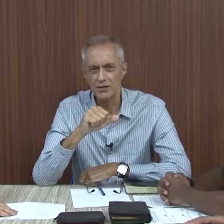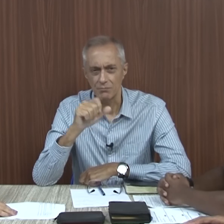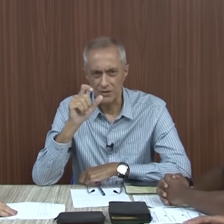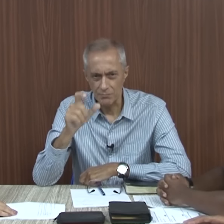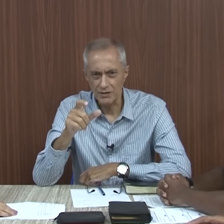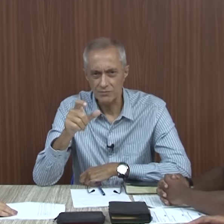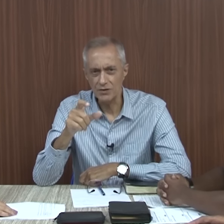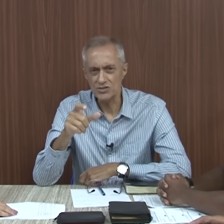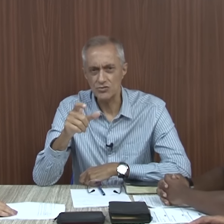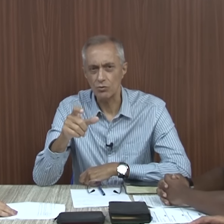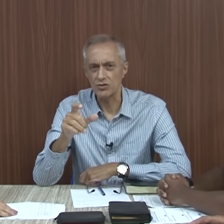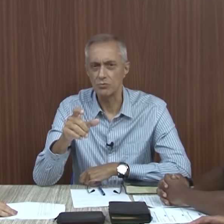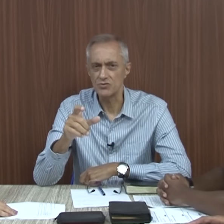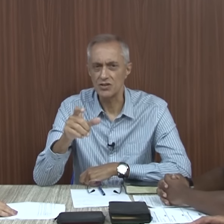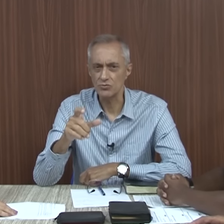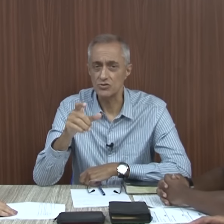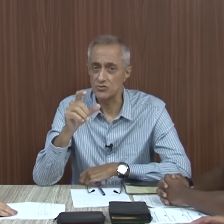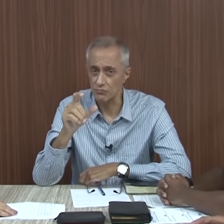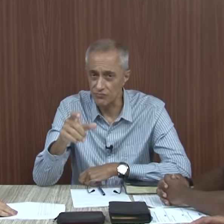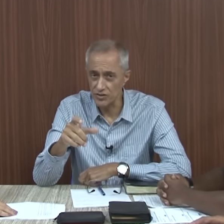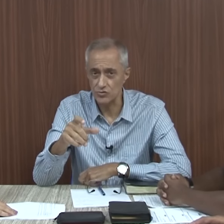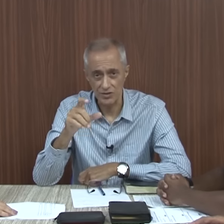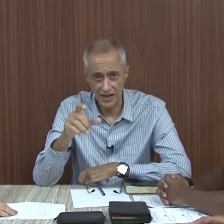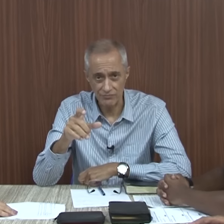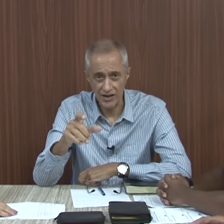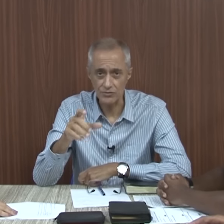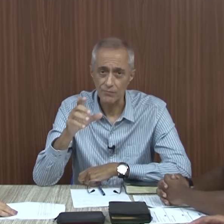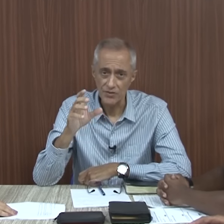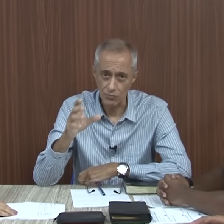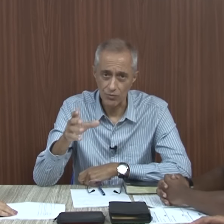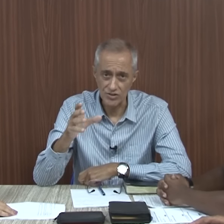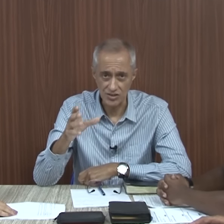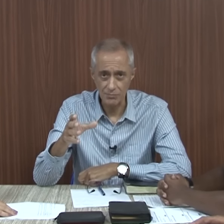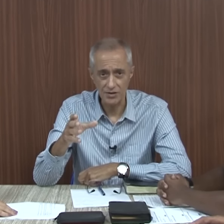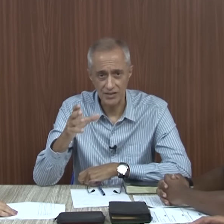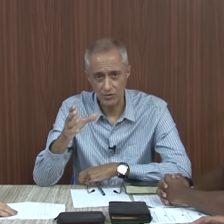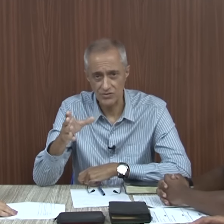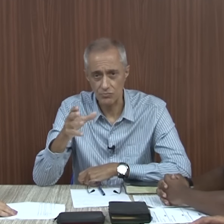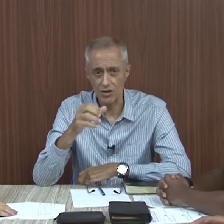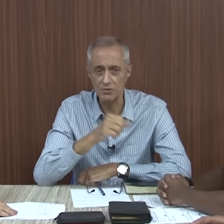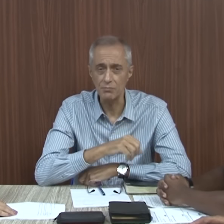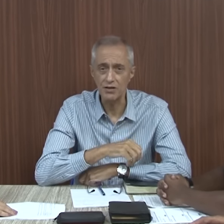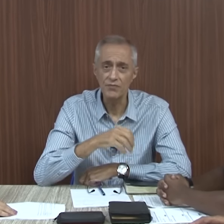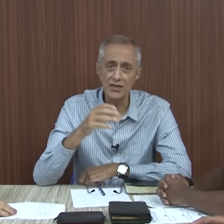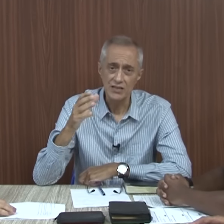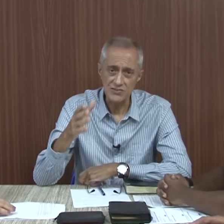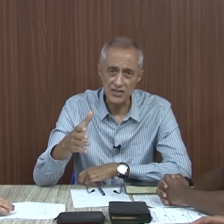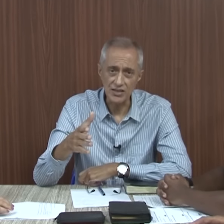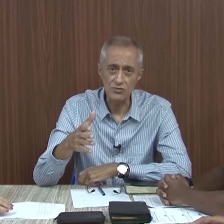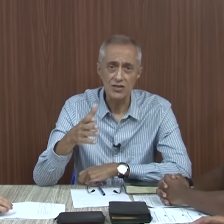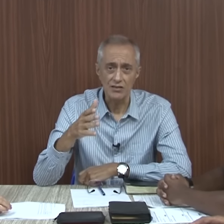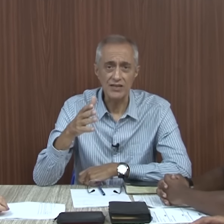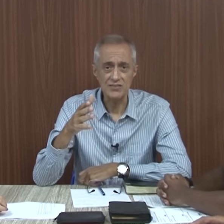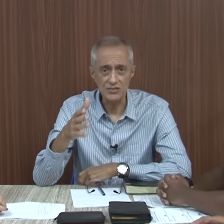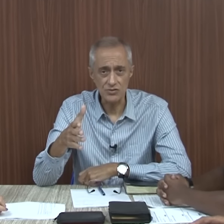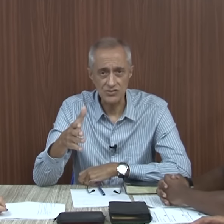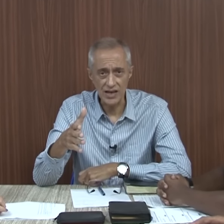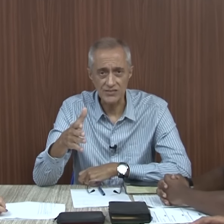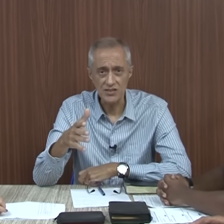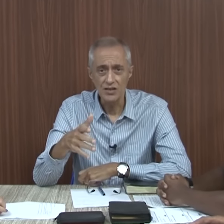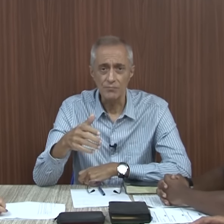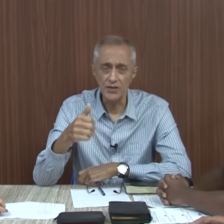participar, mande a sua contribuição, ou seja, o seu vídeo gravado com a dinâmica da nossa escola bíblica. Siga-nos nas